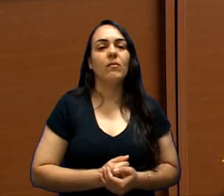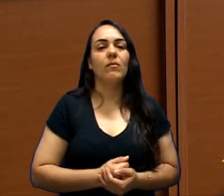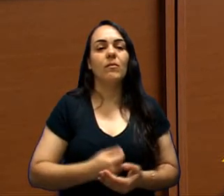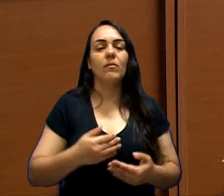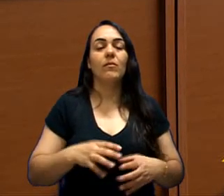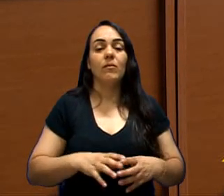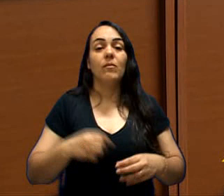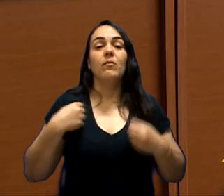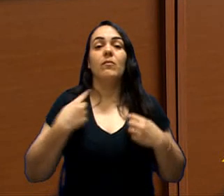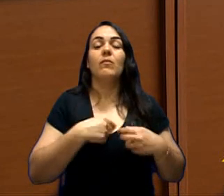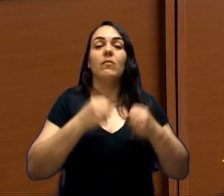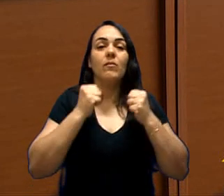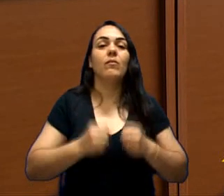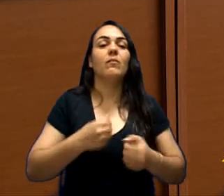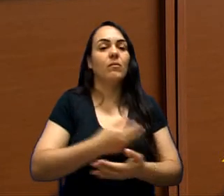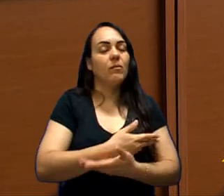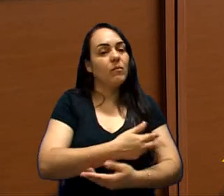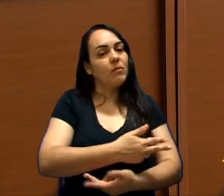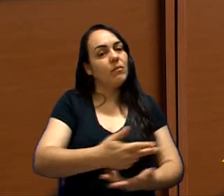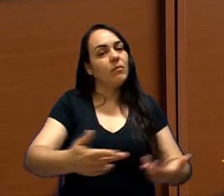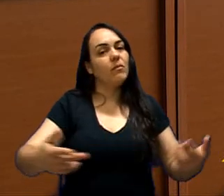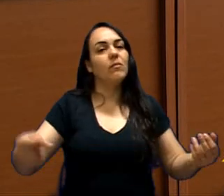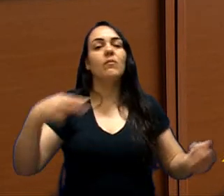podemos ampliar para todos os vereadores?